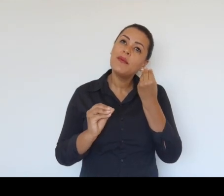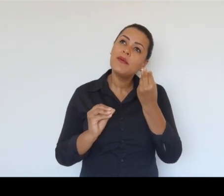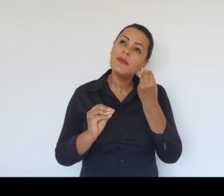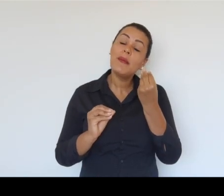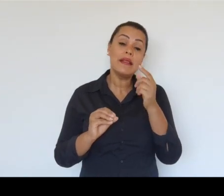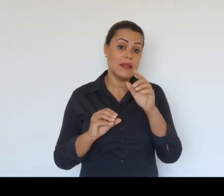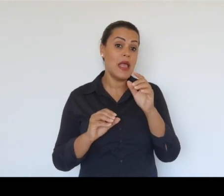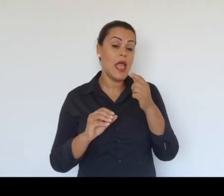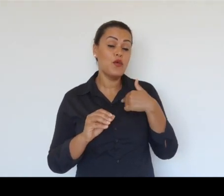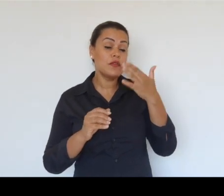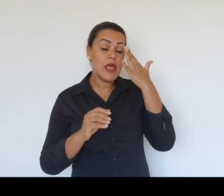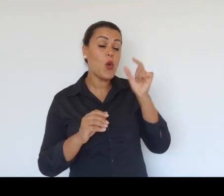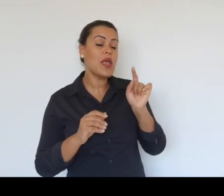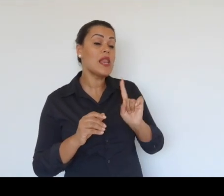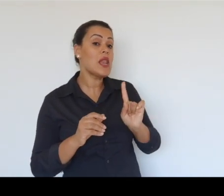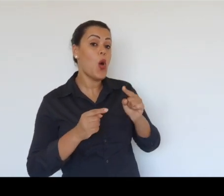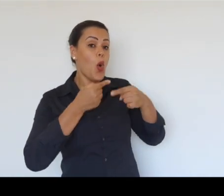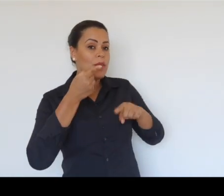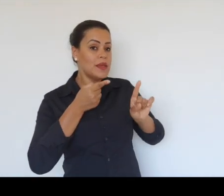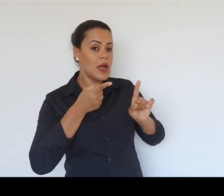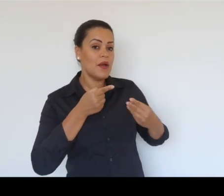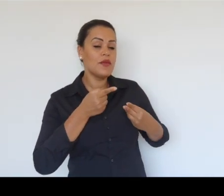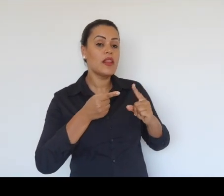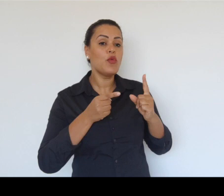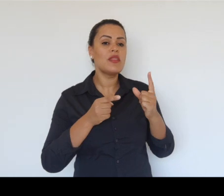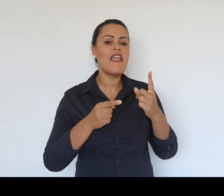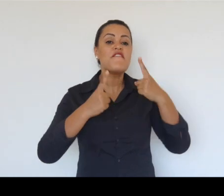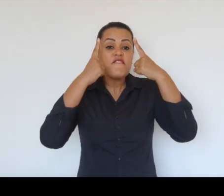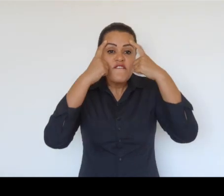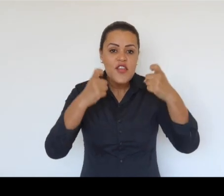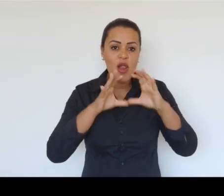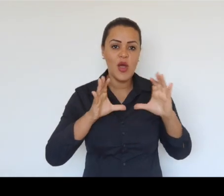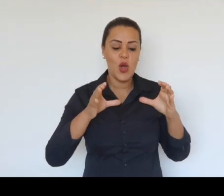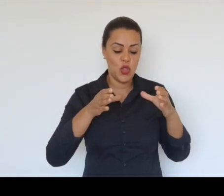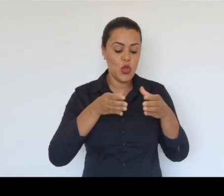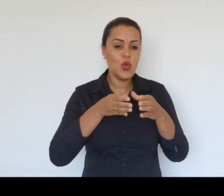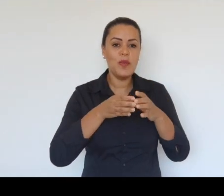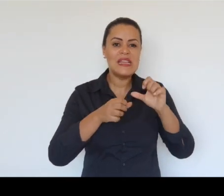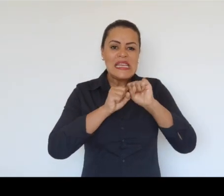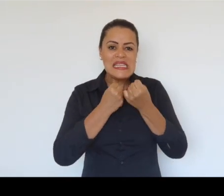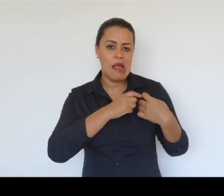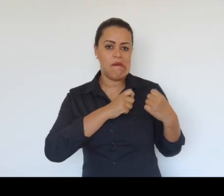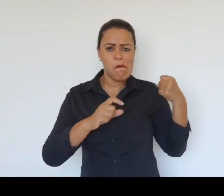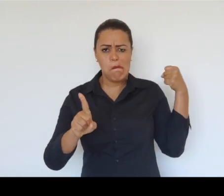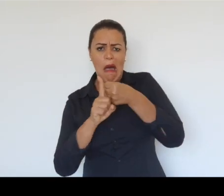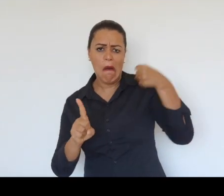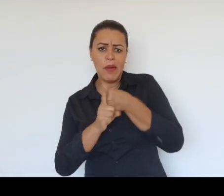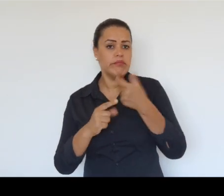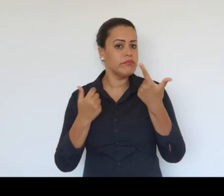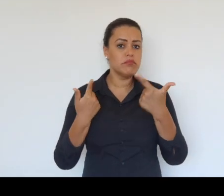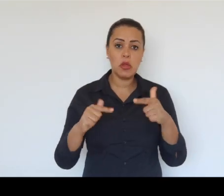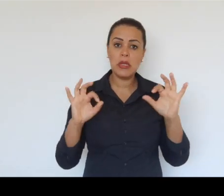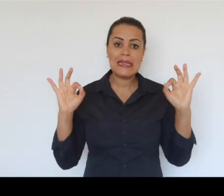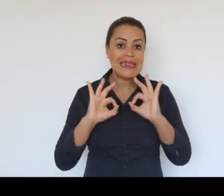não são. Então, por exemplo, não tem marcas de violência, então não tem fratura de ossos, as poucas que